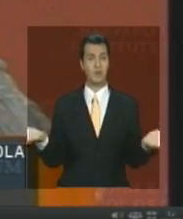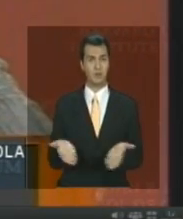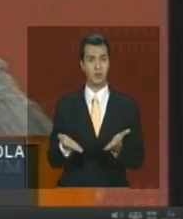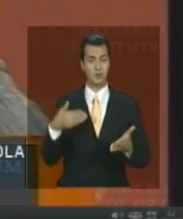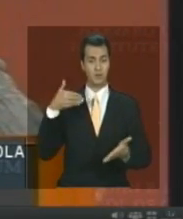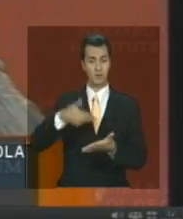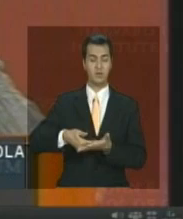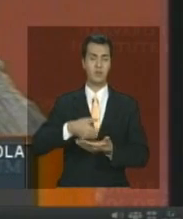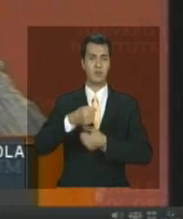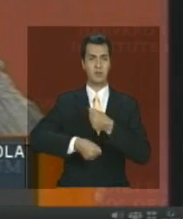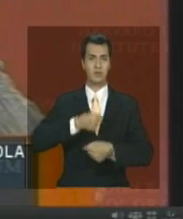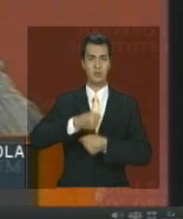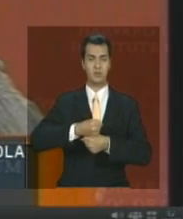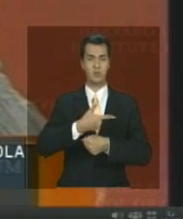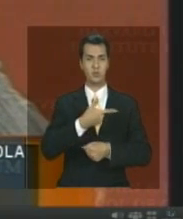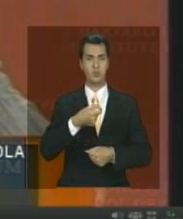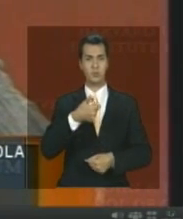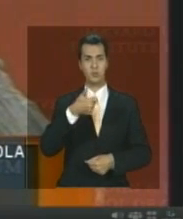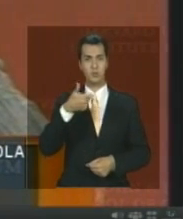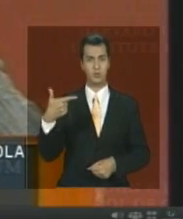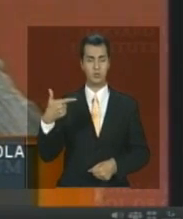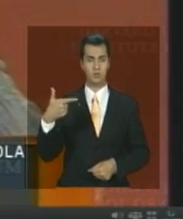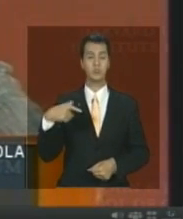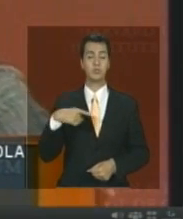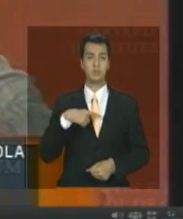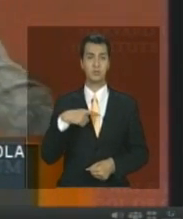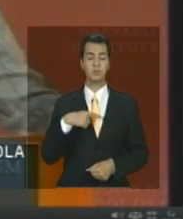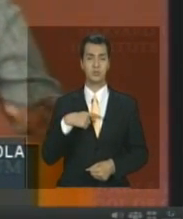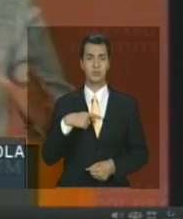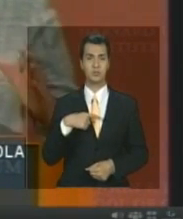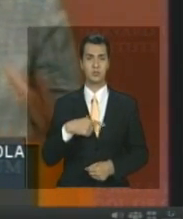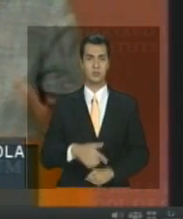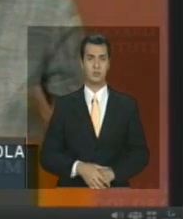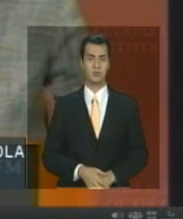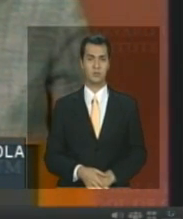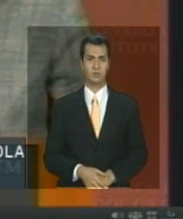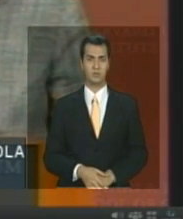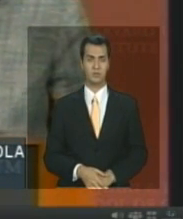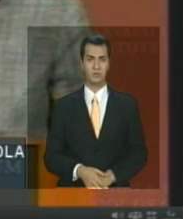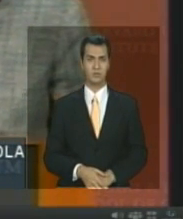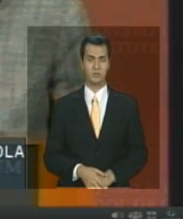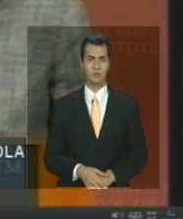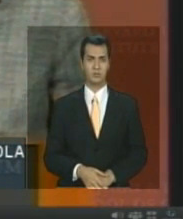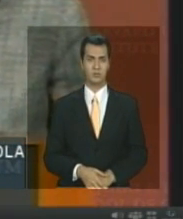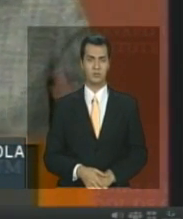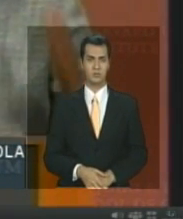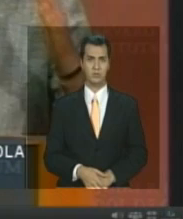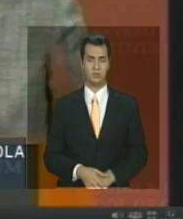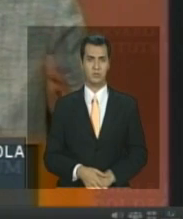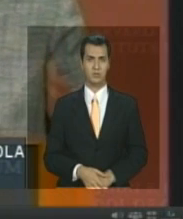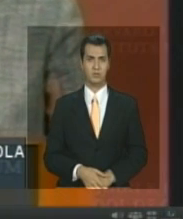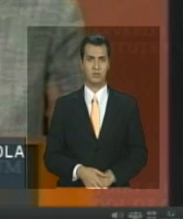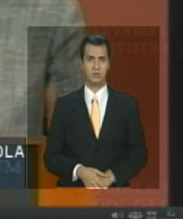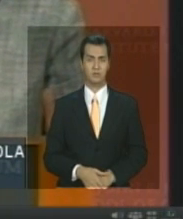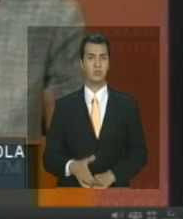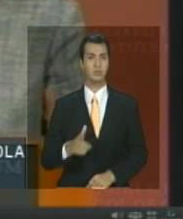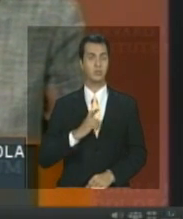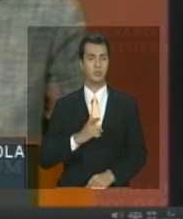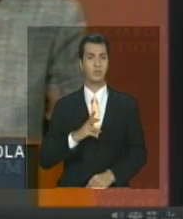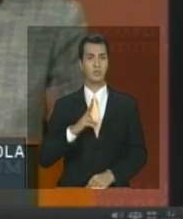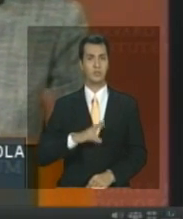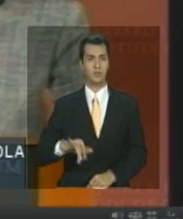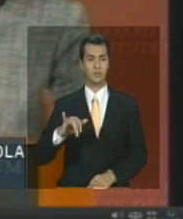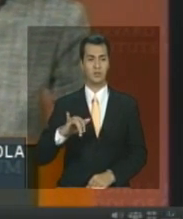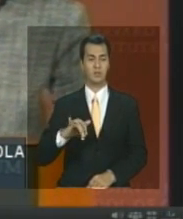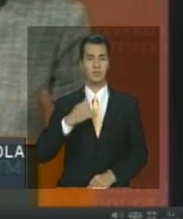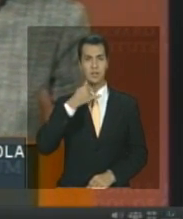de 2012, que nós tenhamos uma situação de universalização